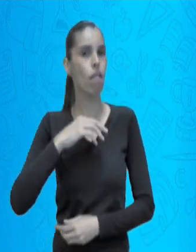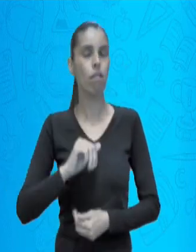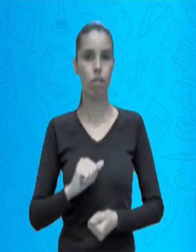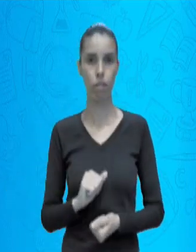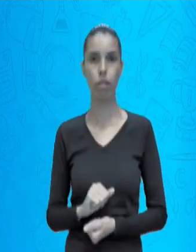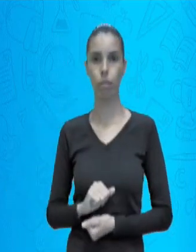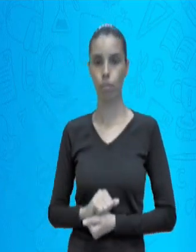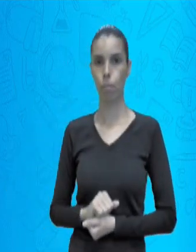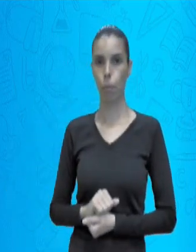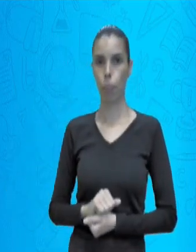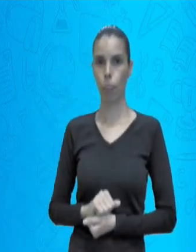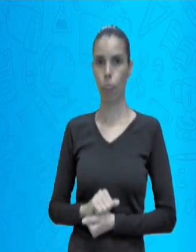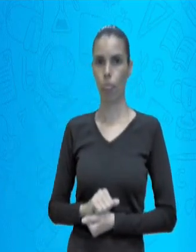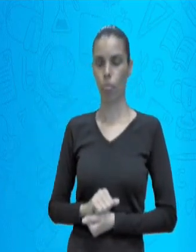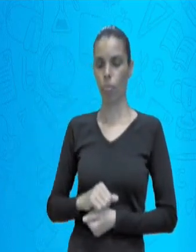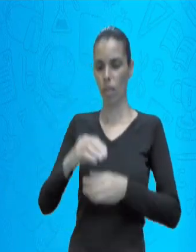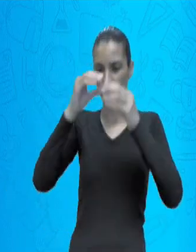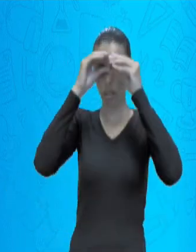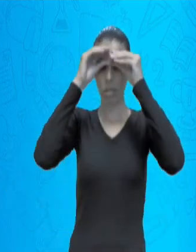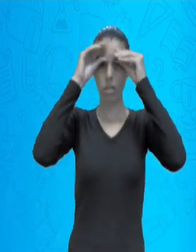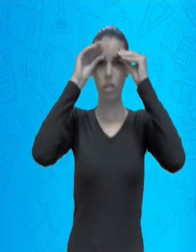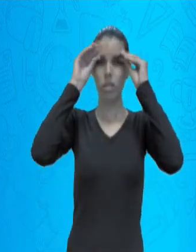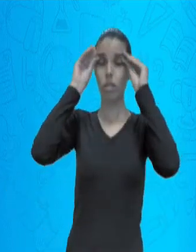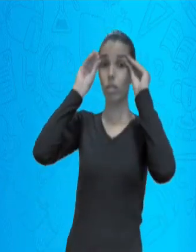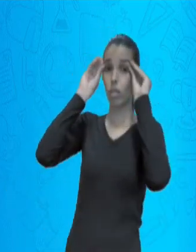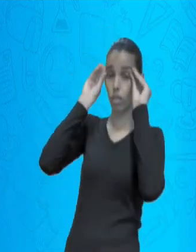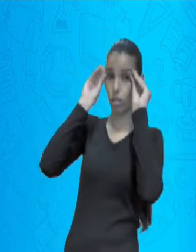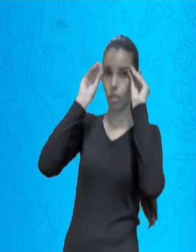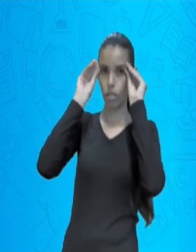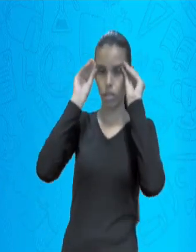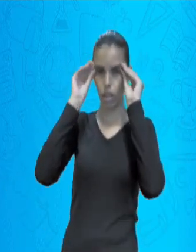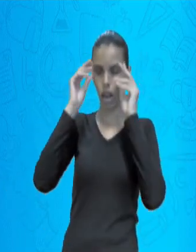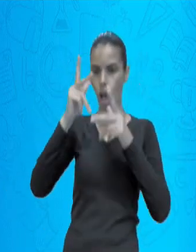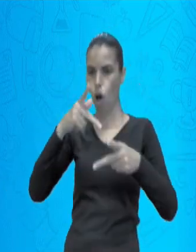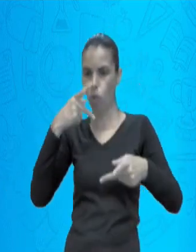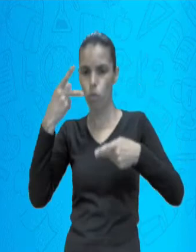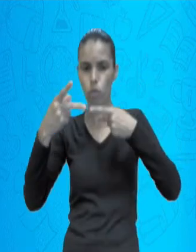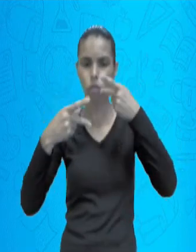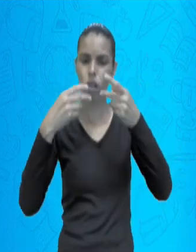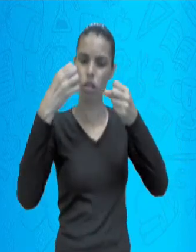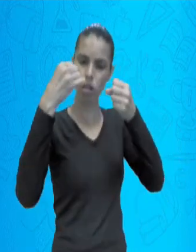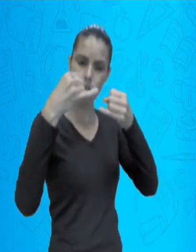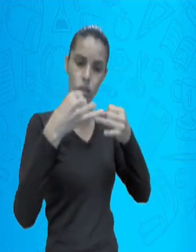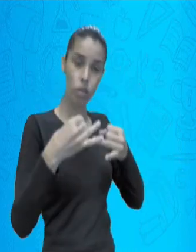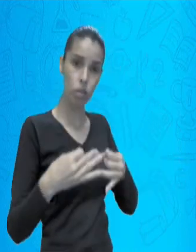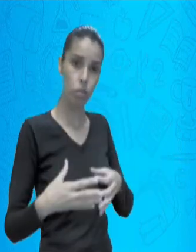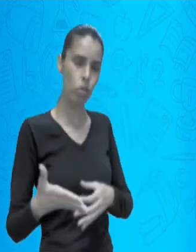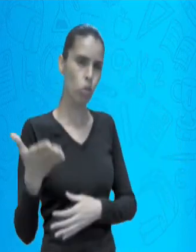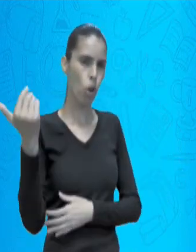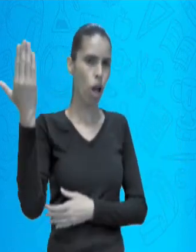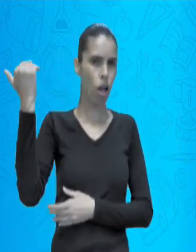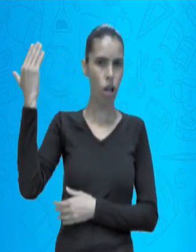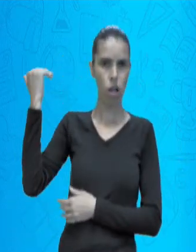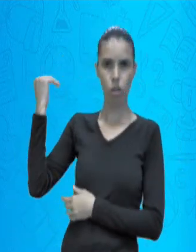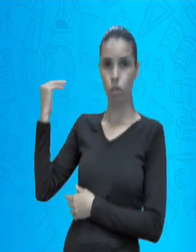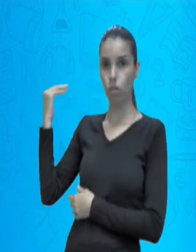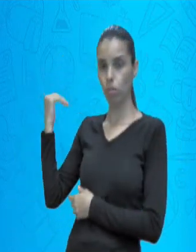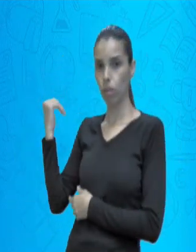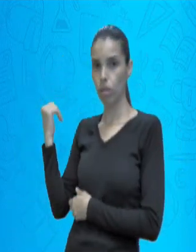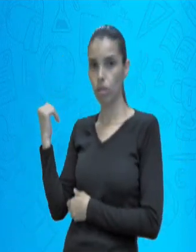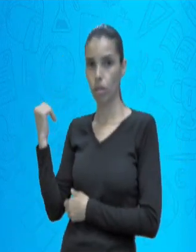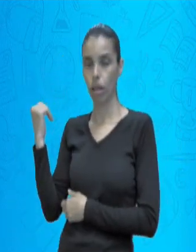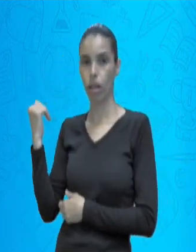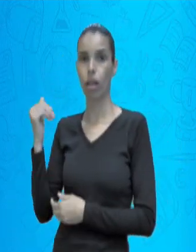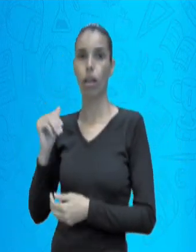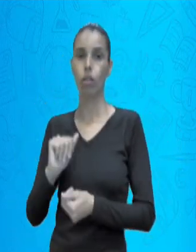não tinham o hábito de carinhar os filhos, mas que muitas vezes ele foi surpreendido